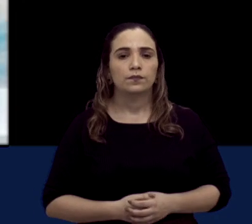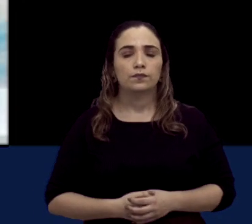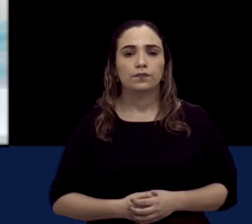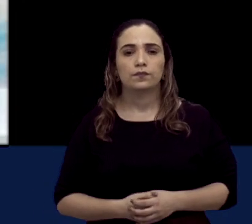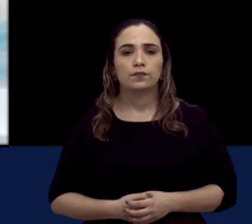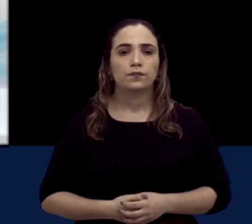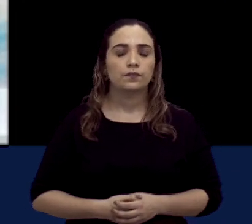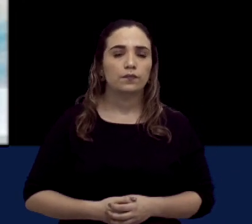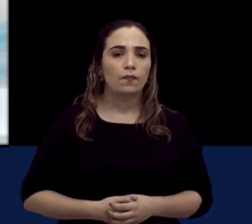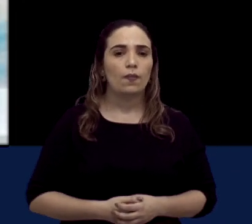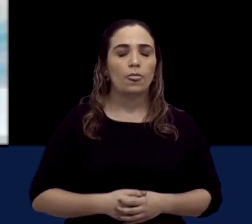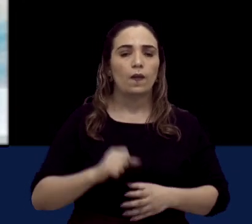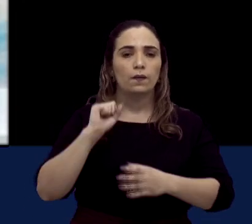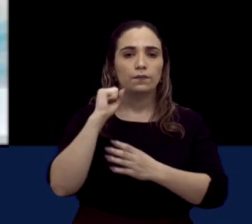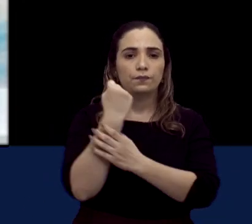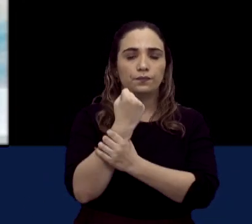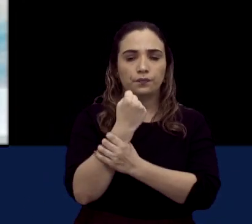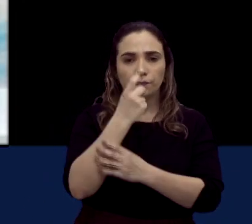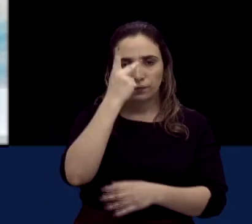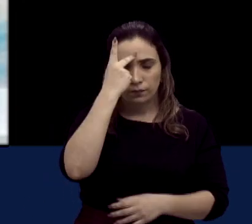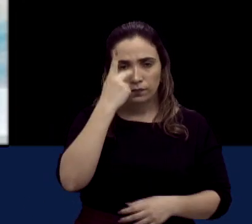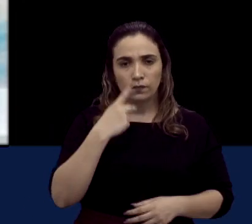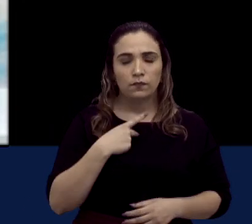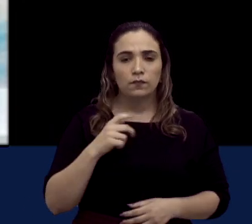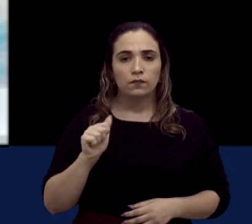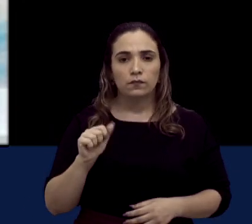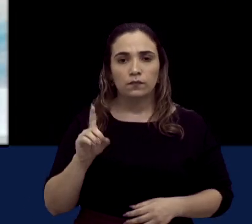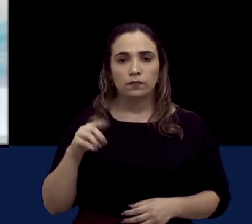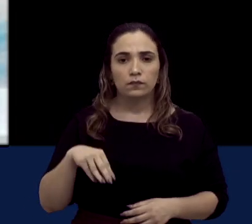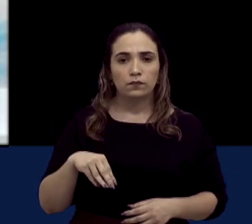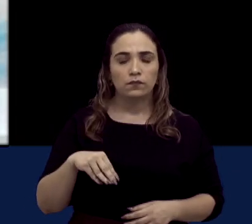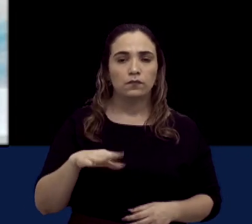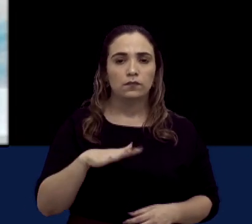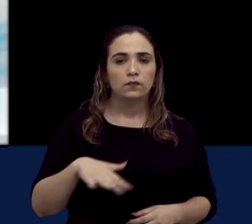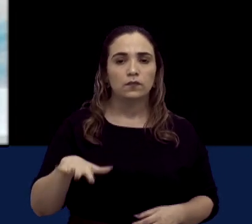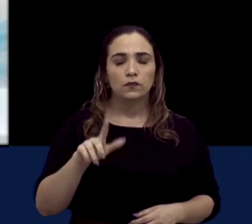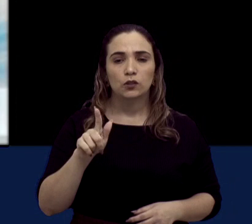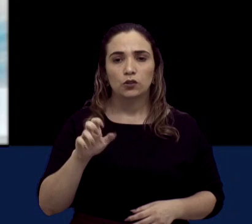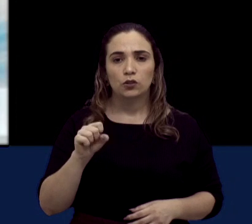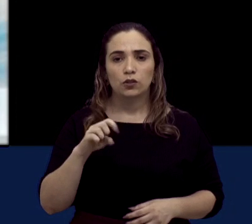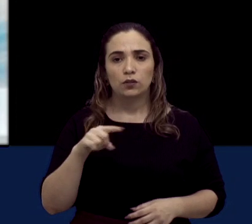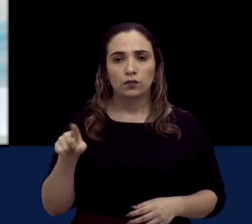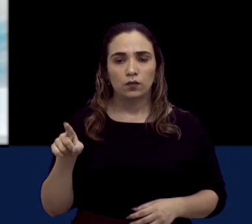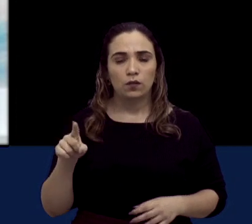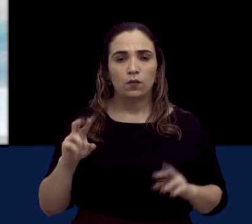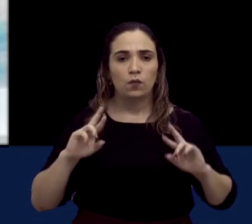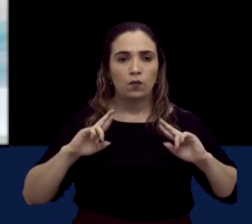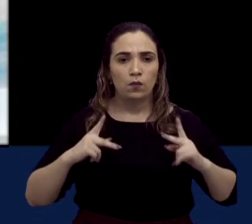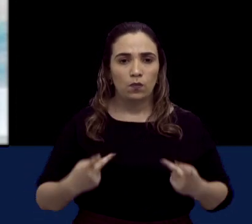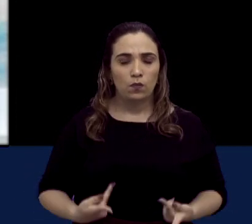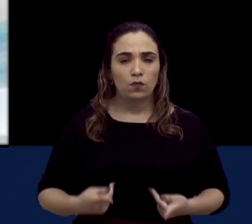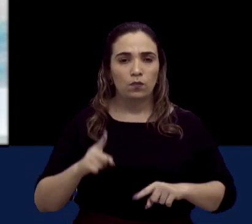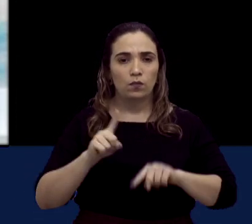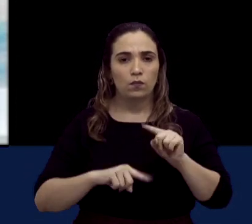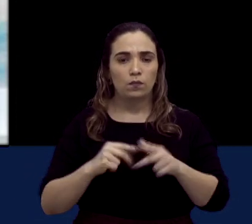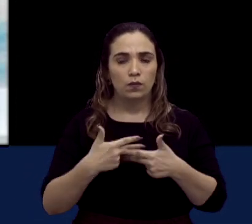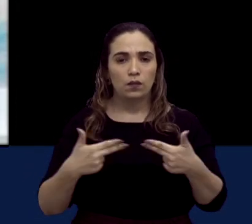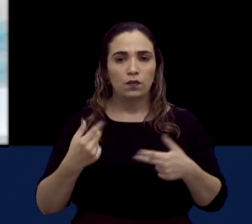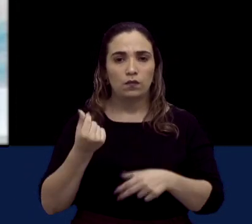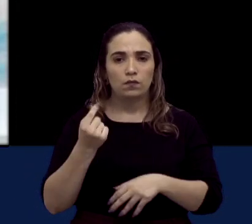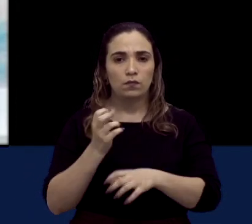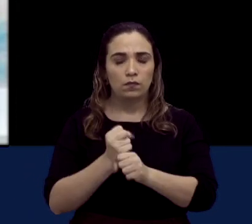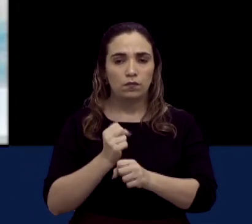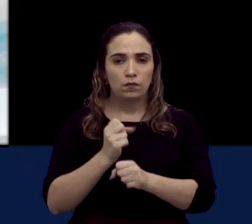atingir, garantir da autonomia do administrador na gestão de recursos humanos, materiais e